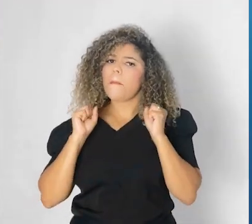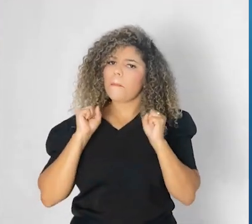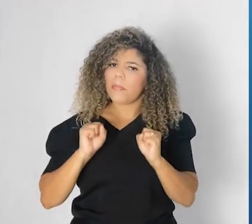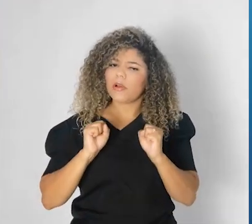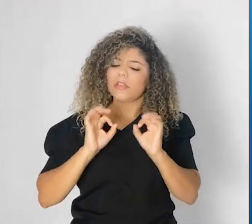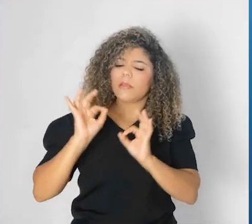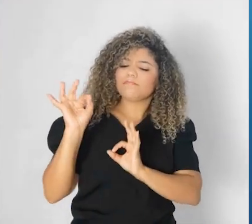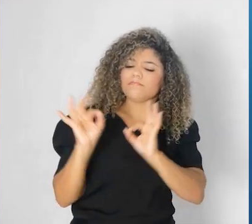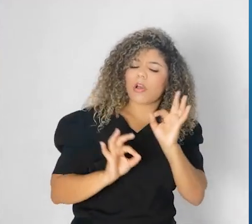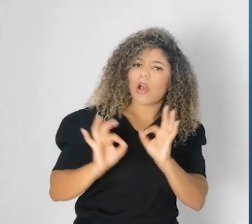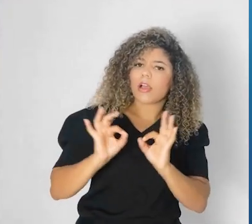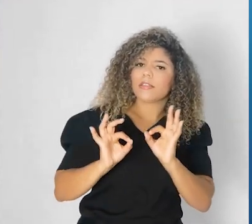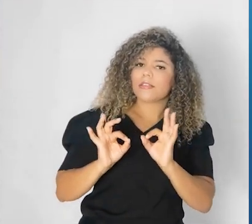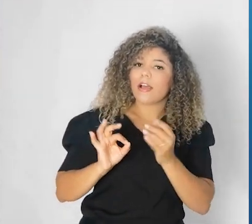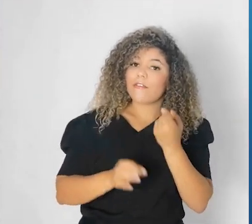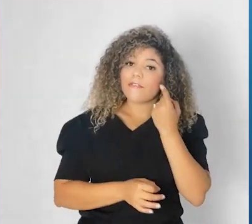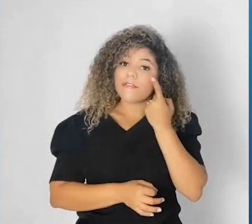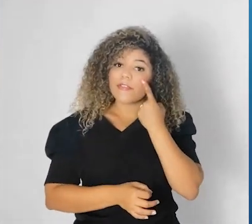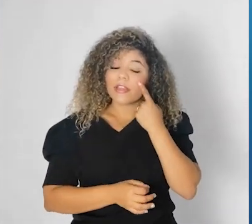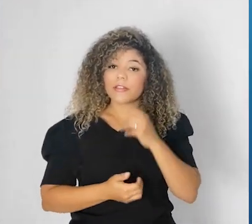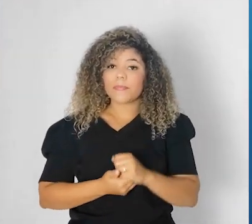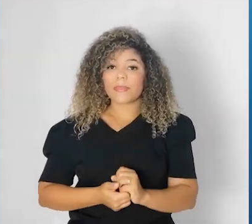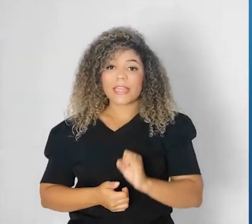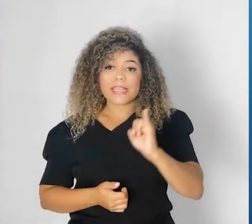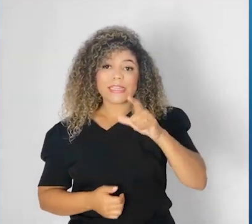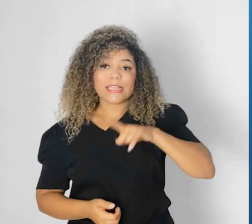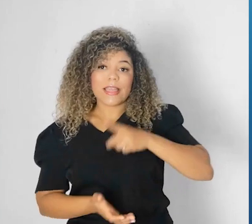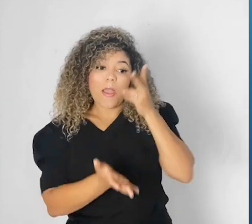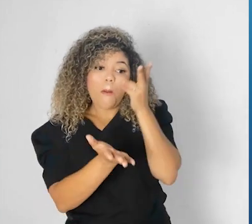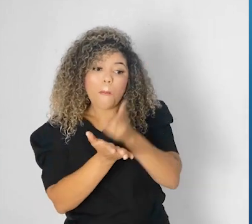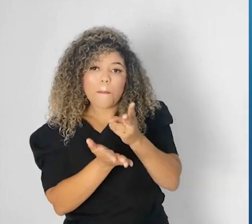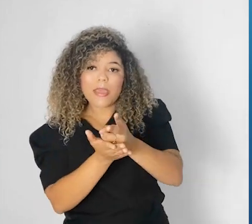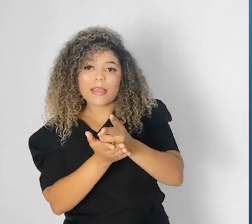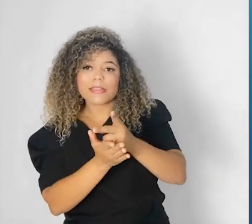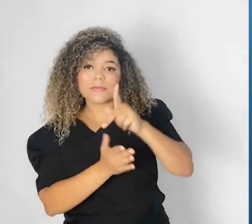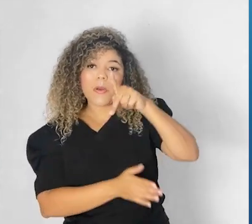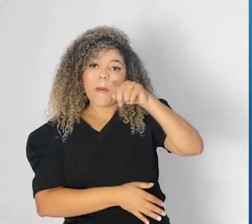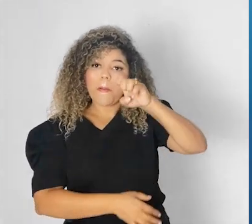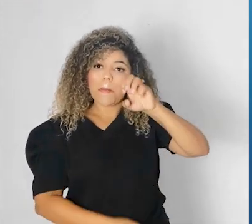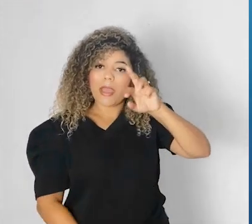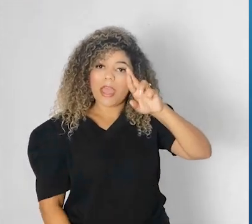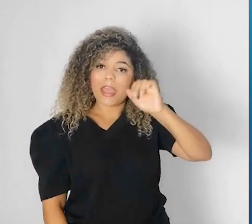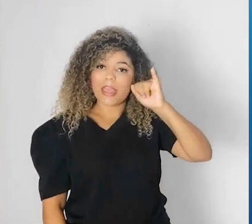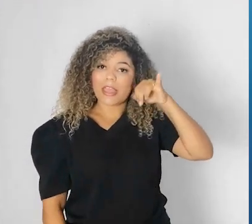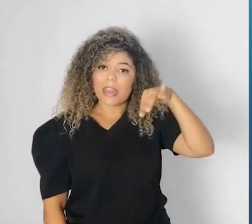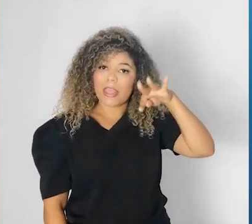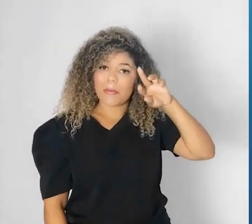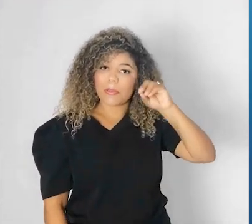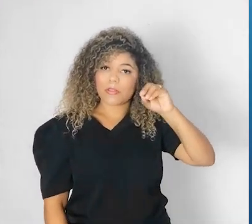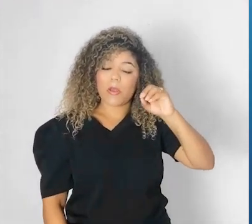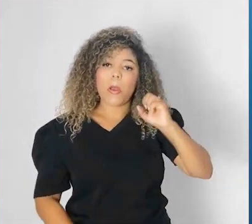falando anteriormente. Olha só, se eles têm o mesmo perímetro, eu posso dizer que x